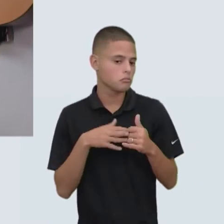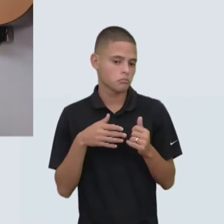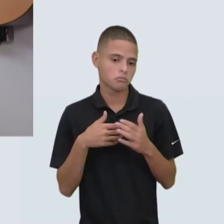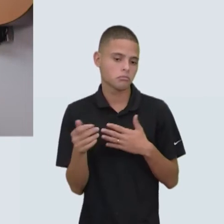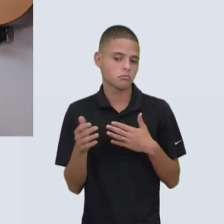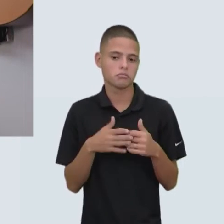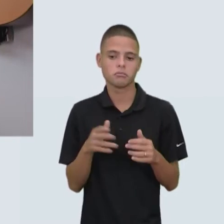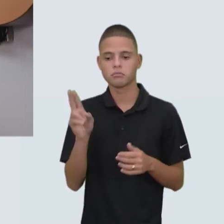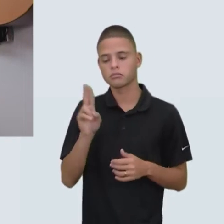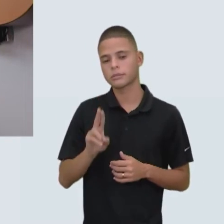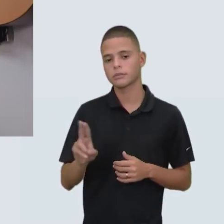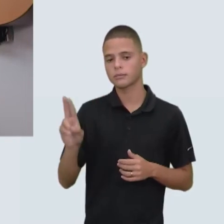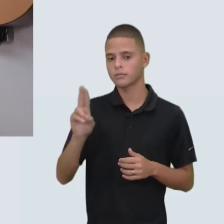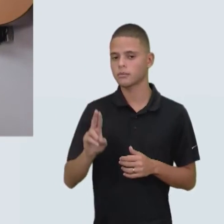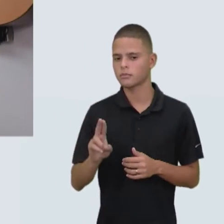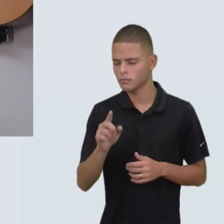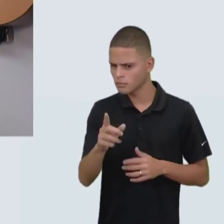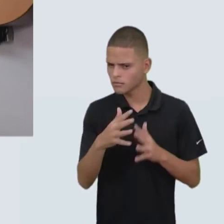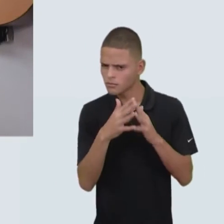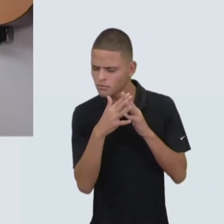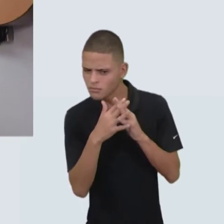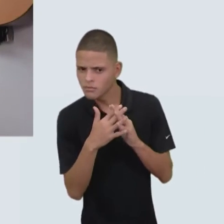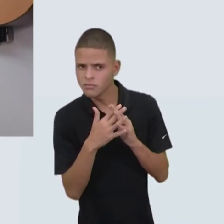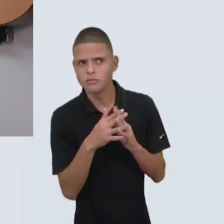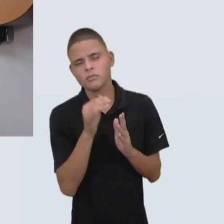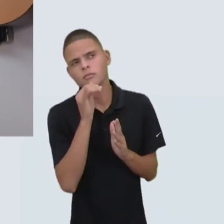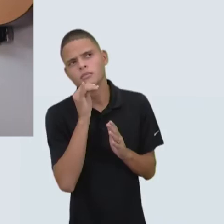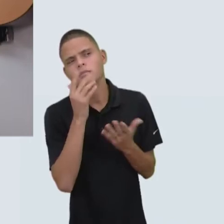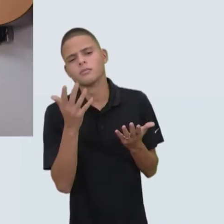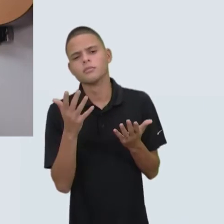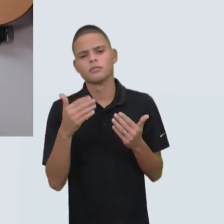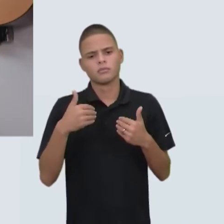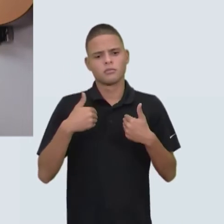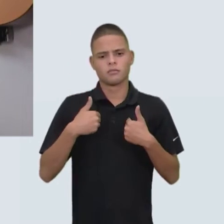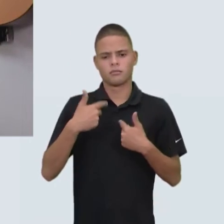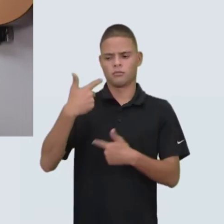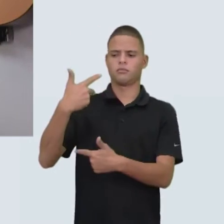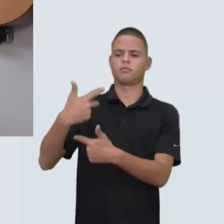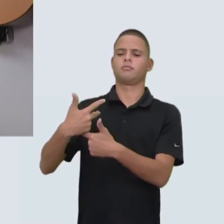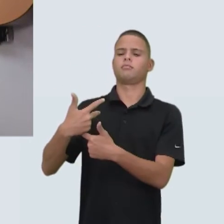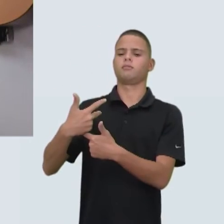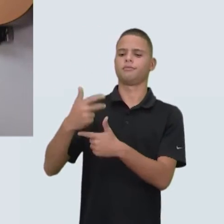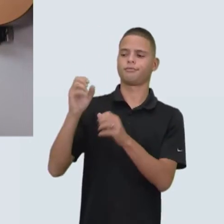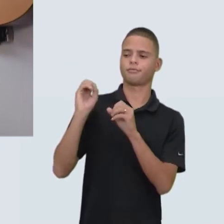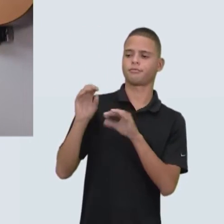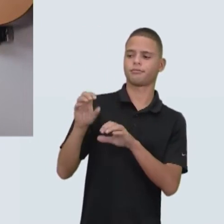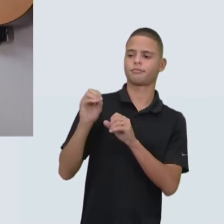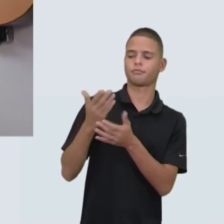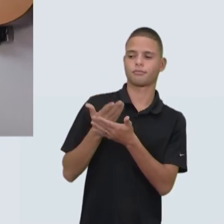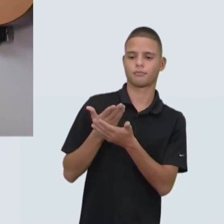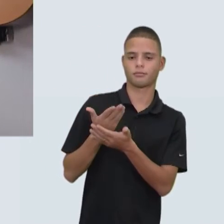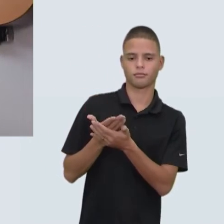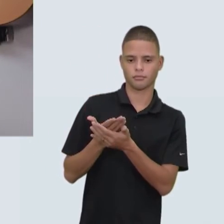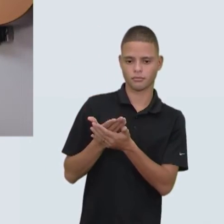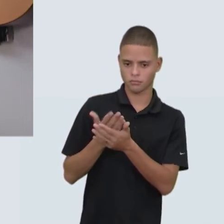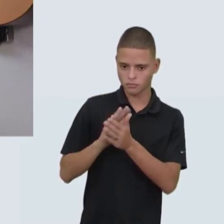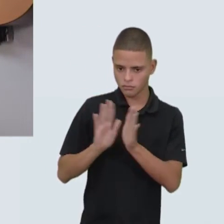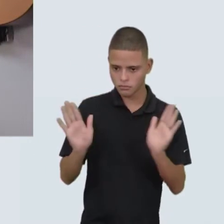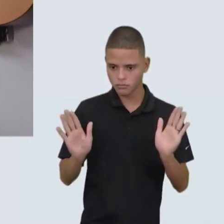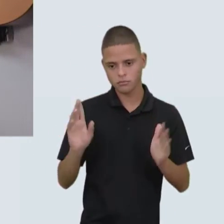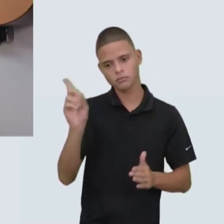é uma utilidade. Não confunde utilidade com fazer só isso que eu tô fazendo aqui. Não é só dar aulinha, né? Utilidade pode